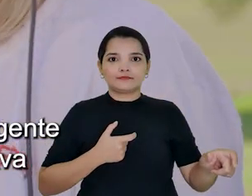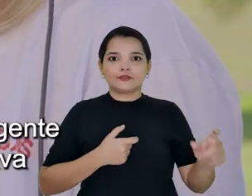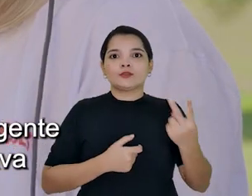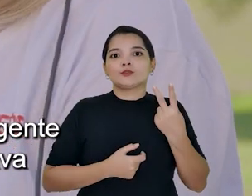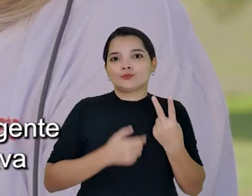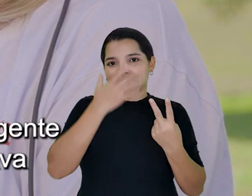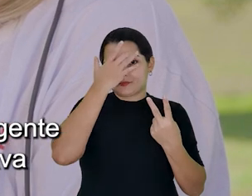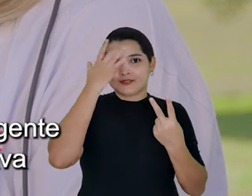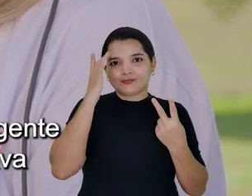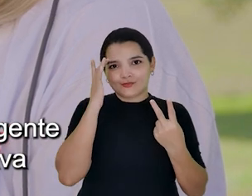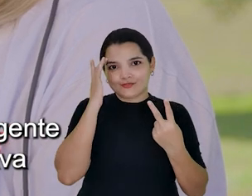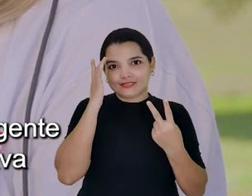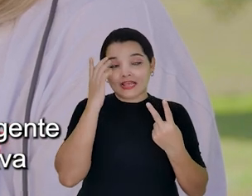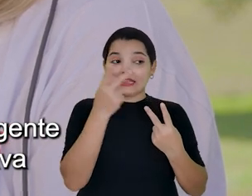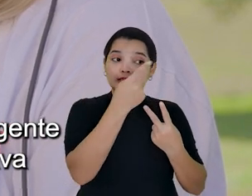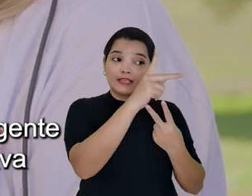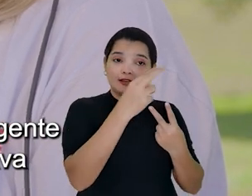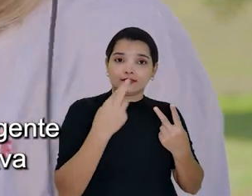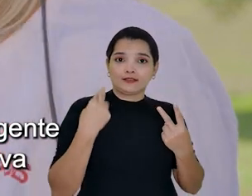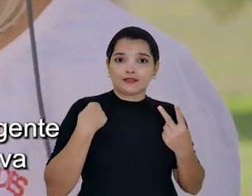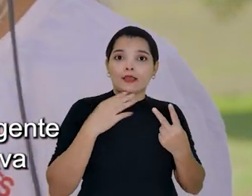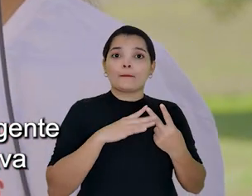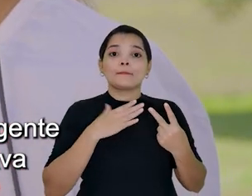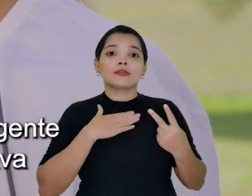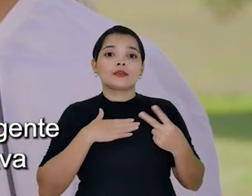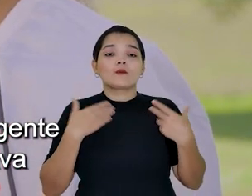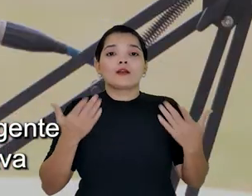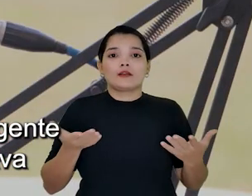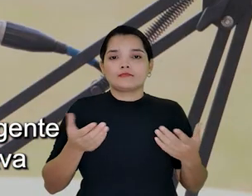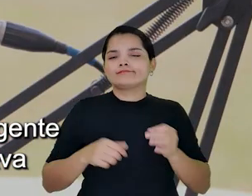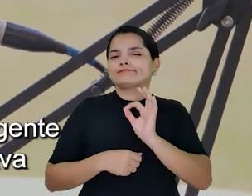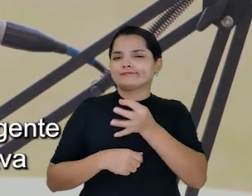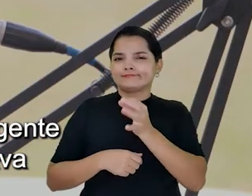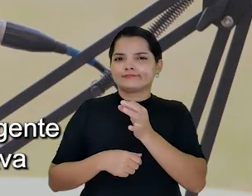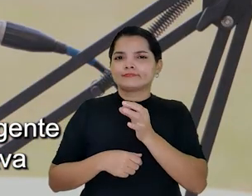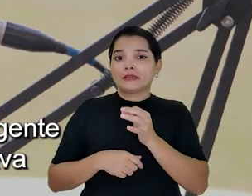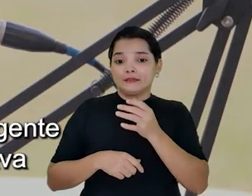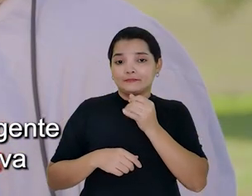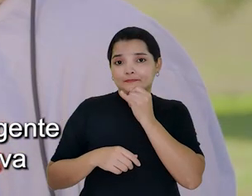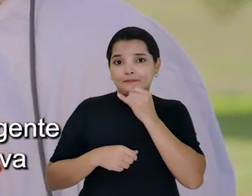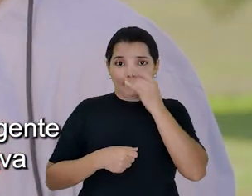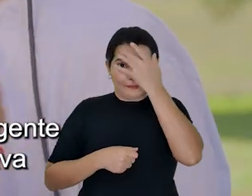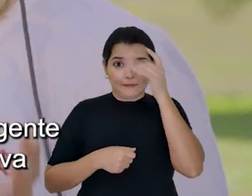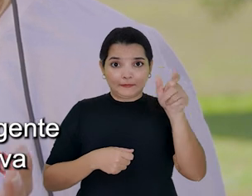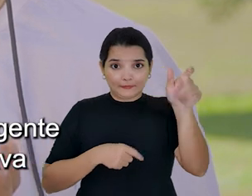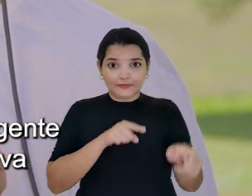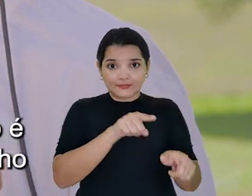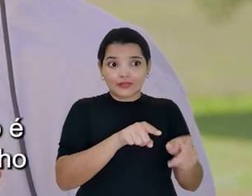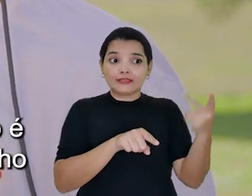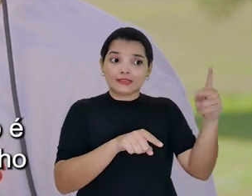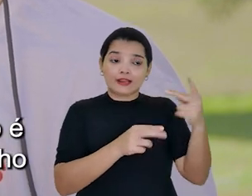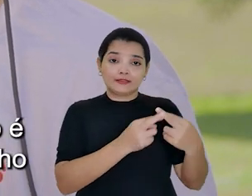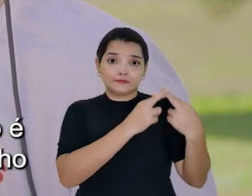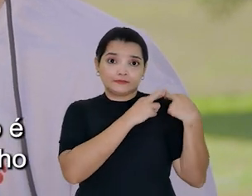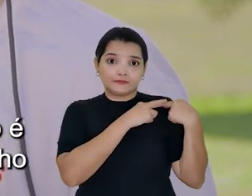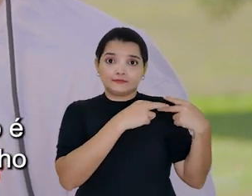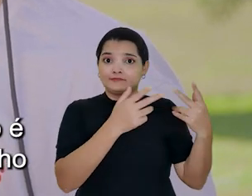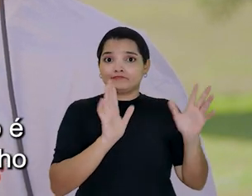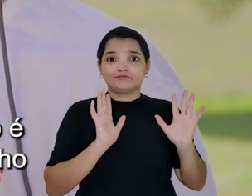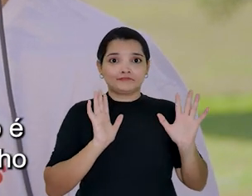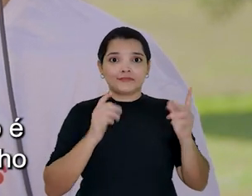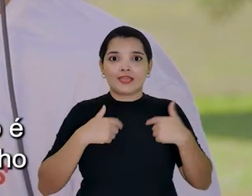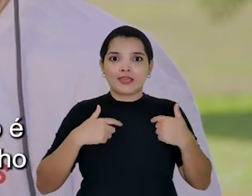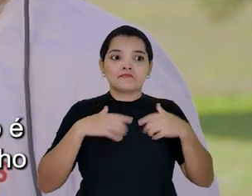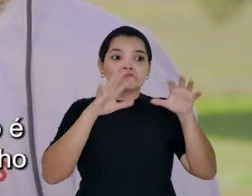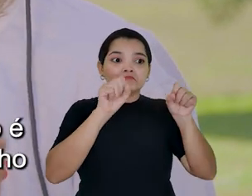is o e como a gente não faz o outro a gente pode fazer a gente né então Eh quando eu chegava pro Podcast né